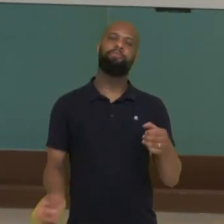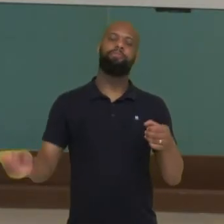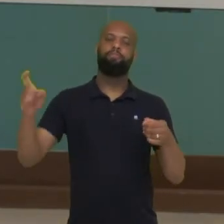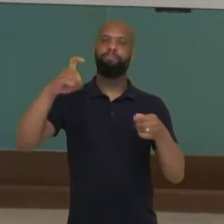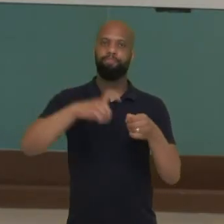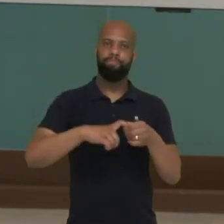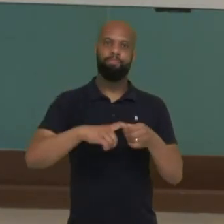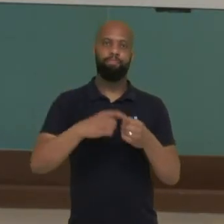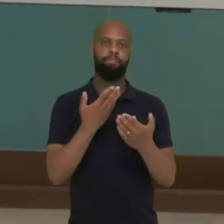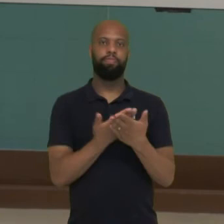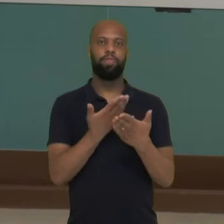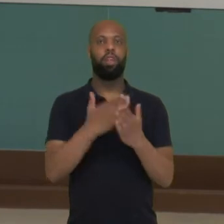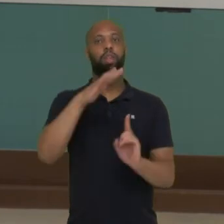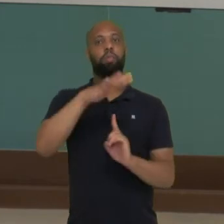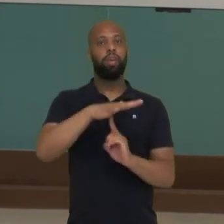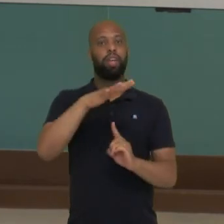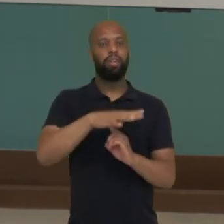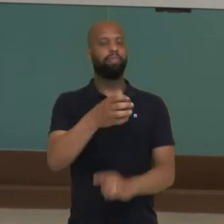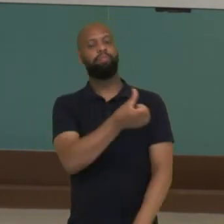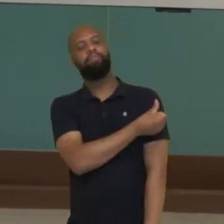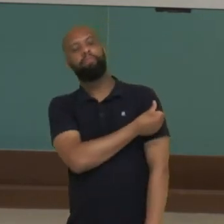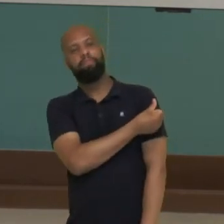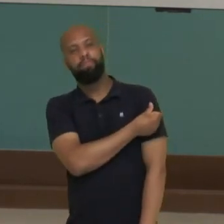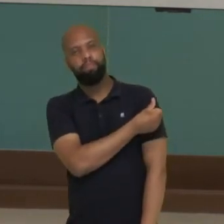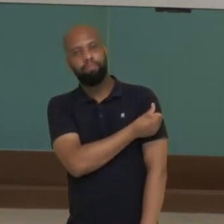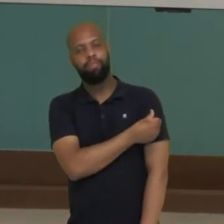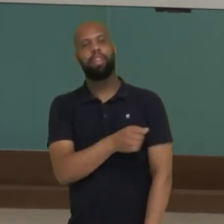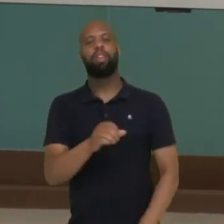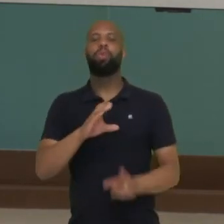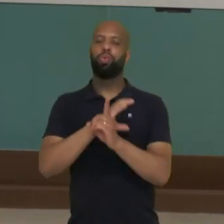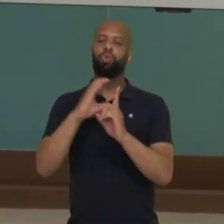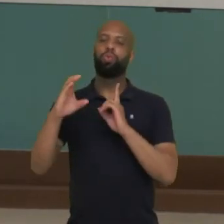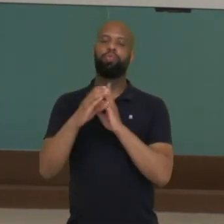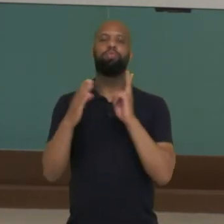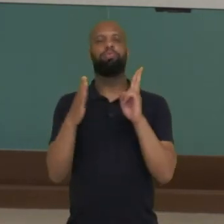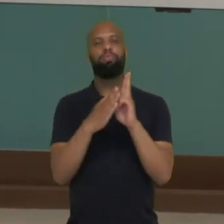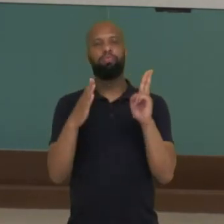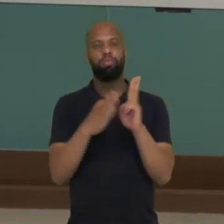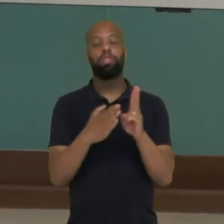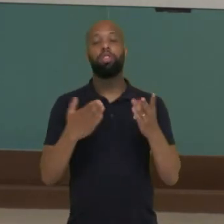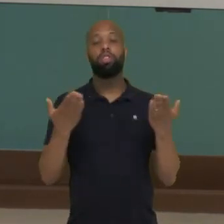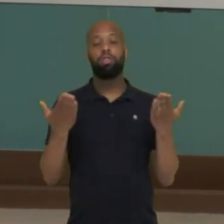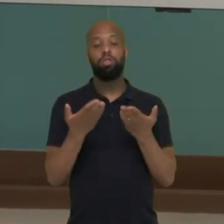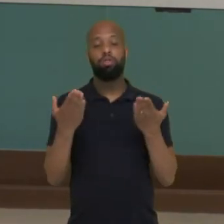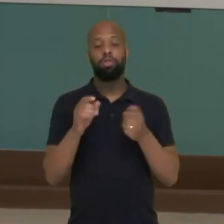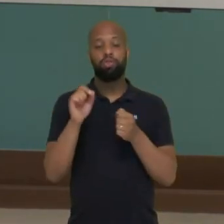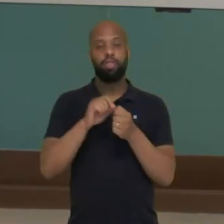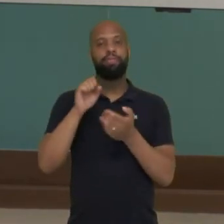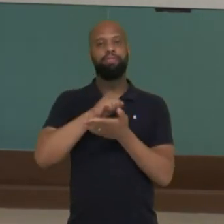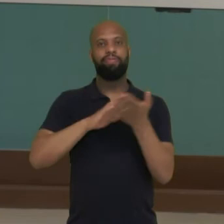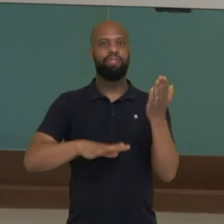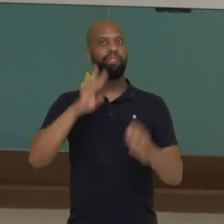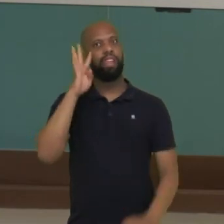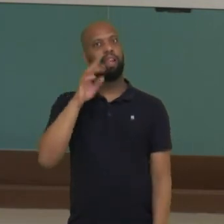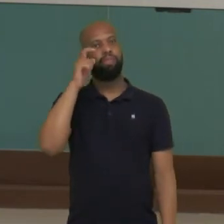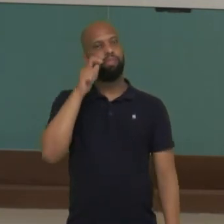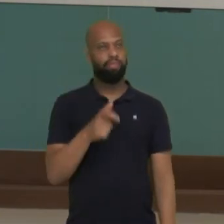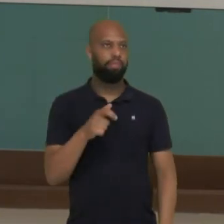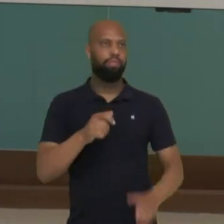Voltamos com Aula Paraná, sexto ano, ritos e rituais indígenas. Estamos fazendo uma atividade bem